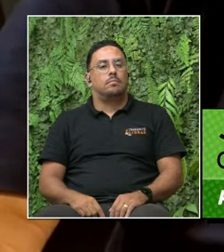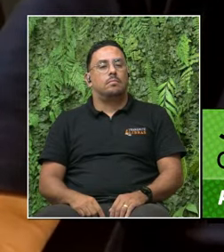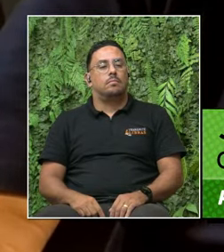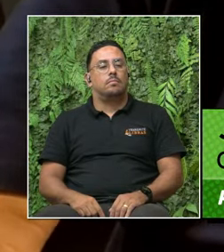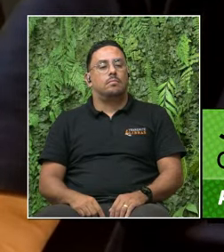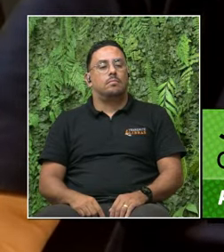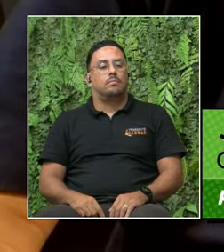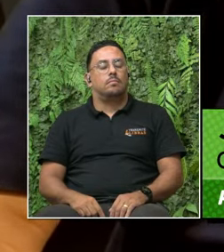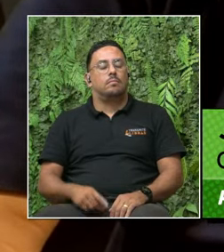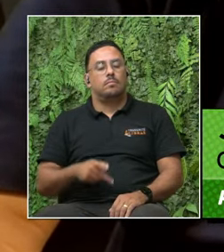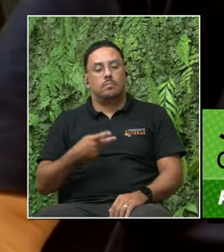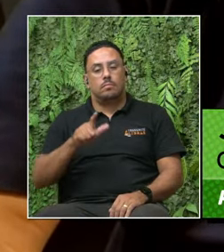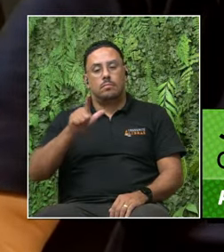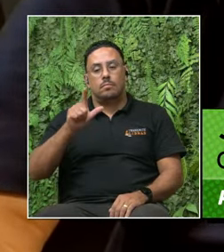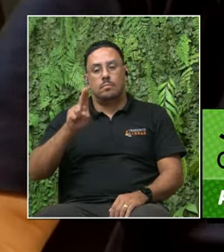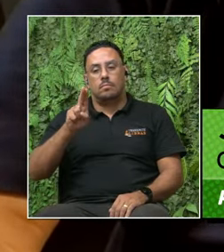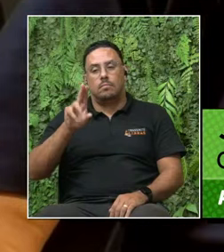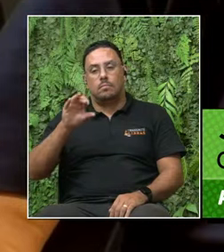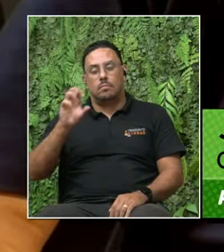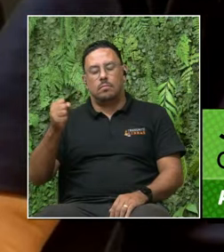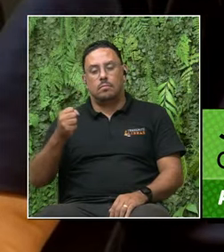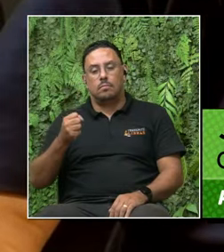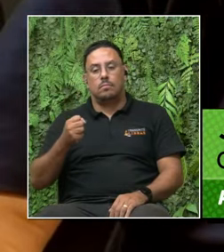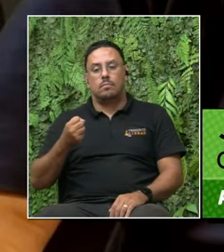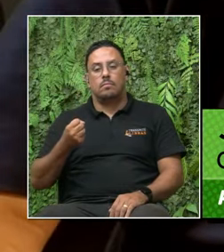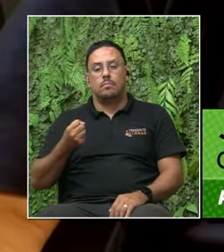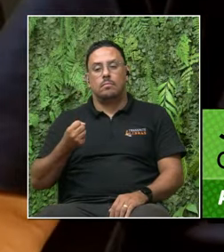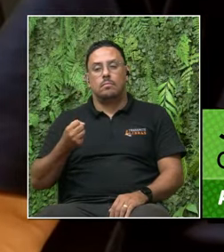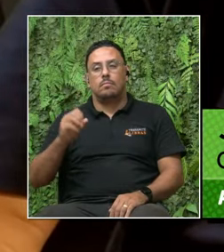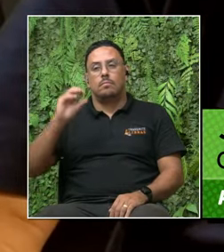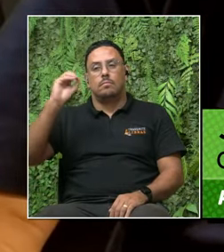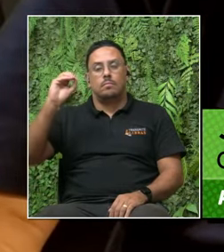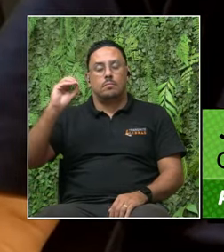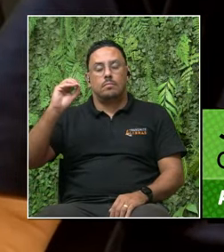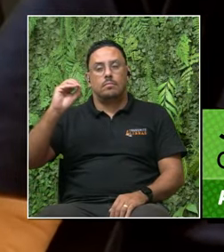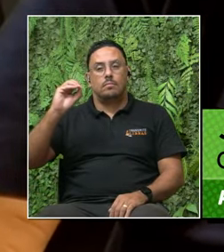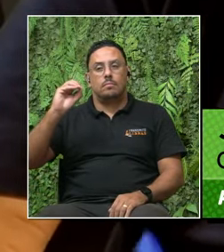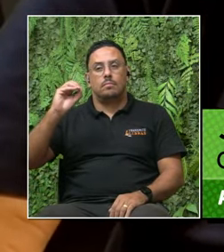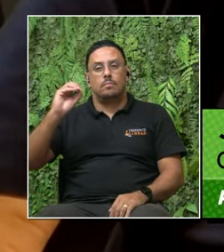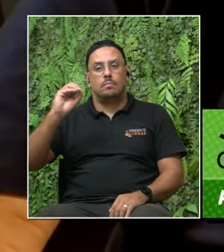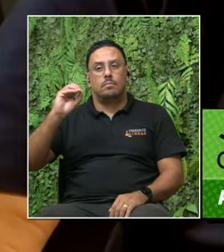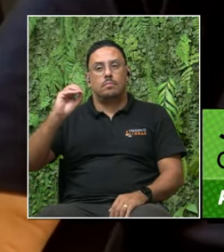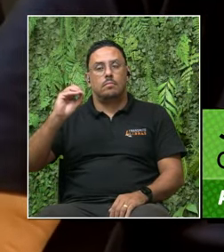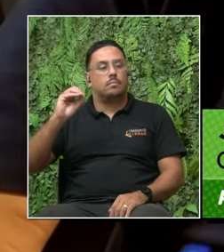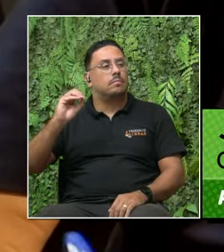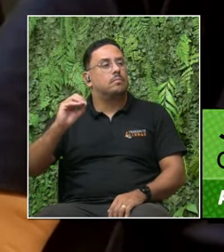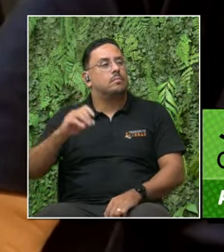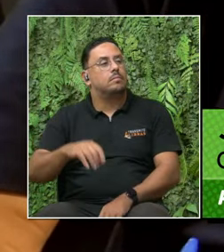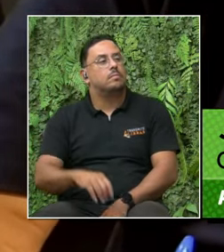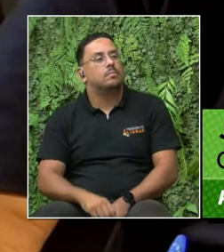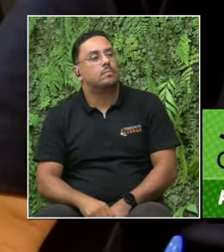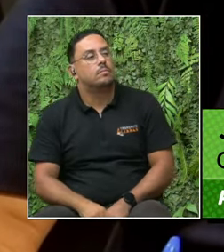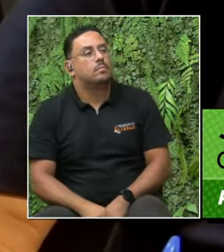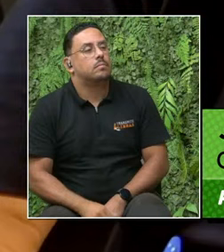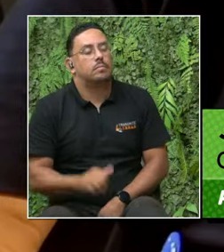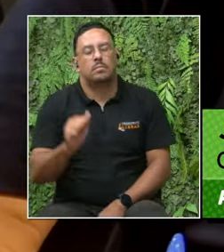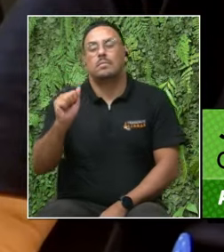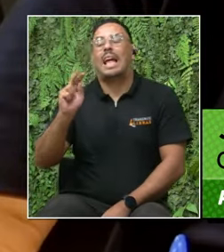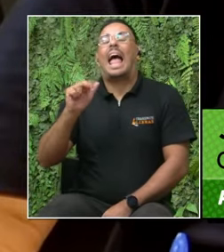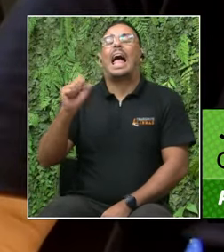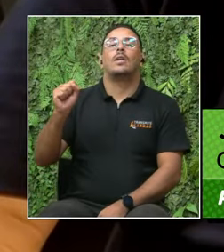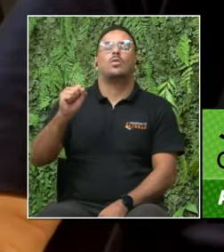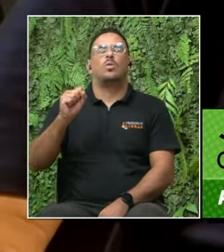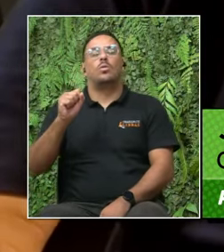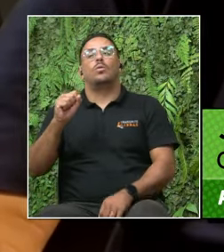gentileza Lucas Silva nota zero zero Z Artur e